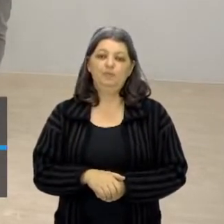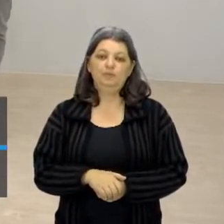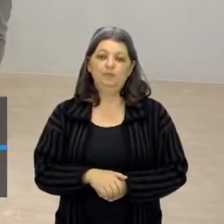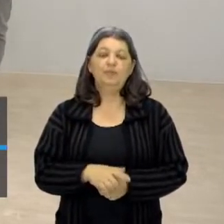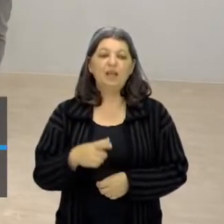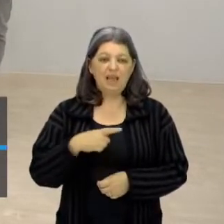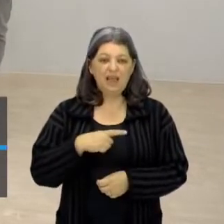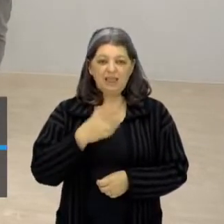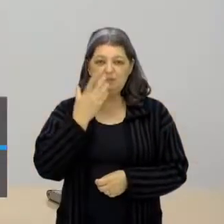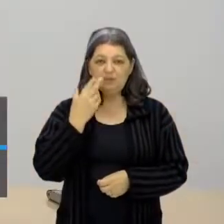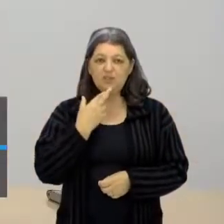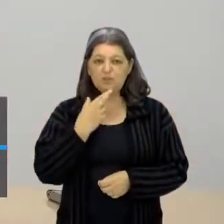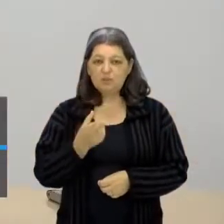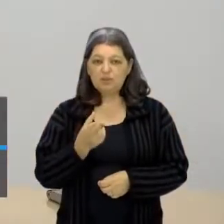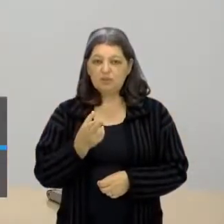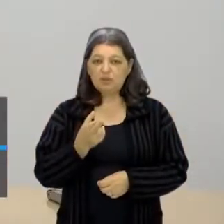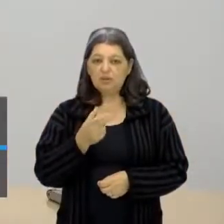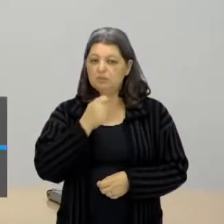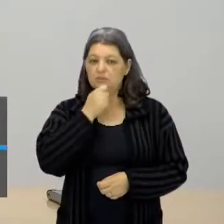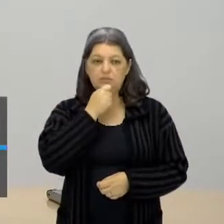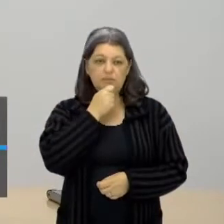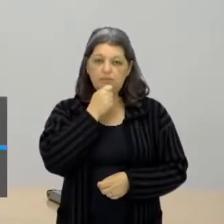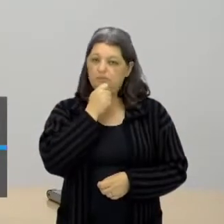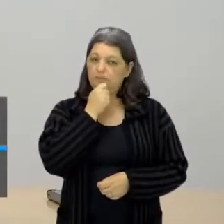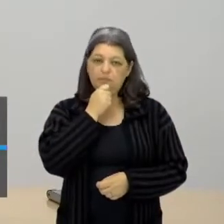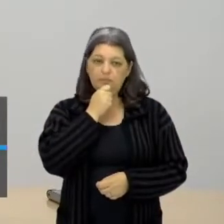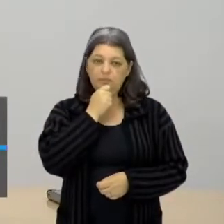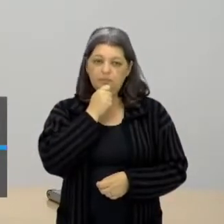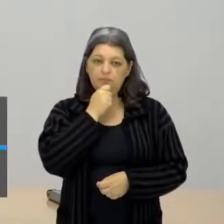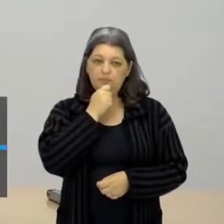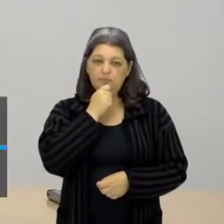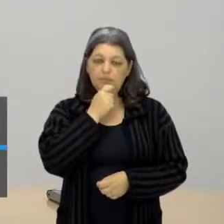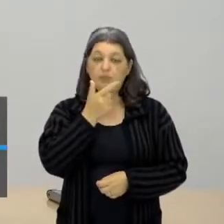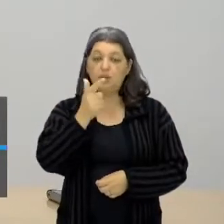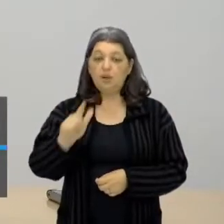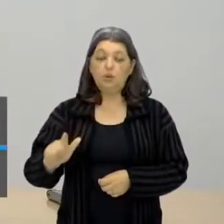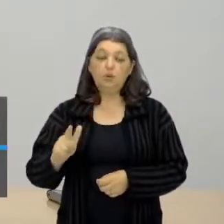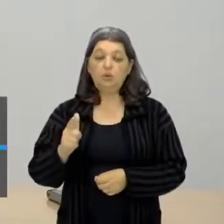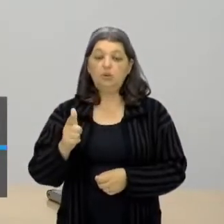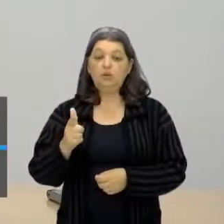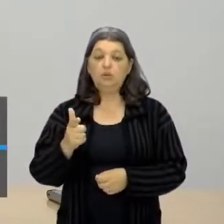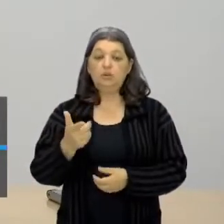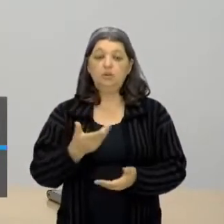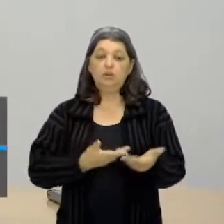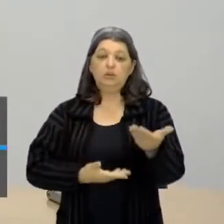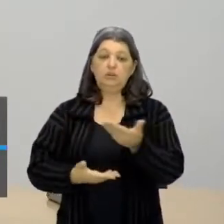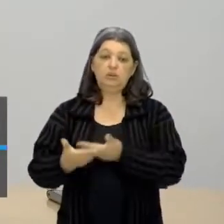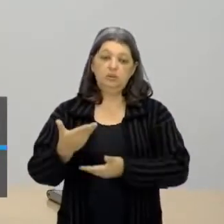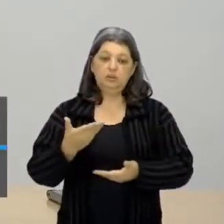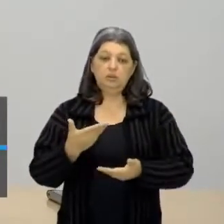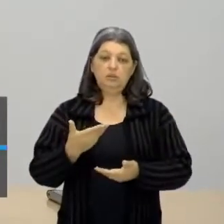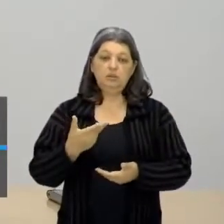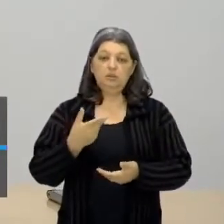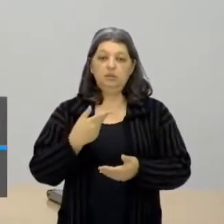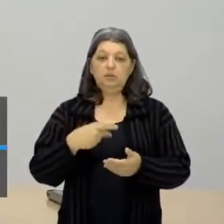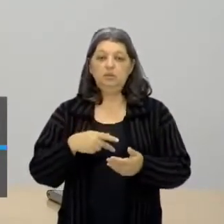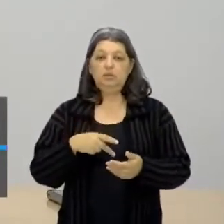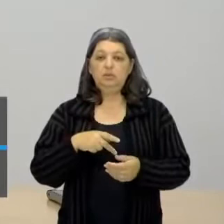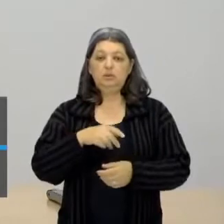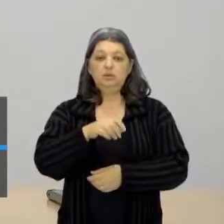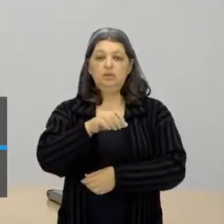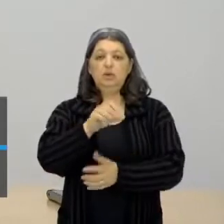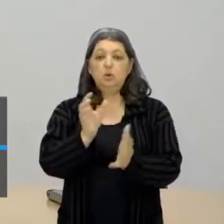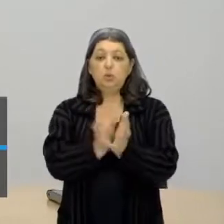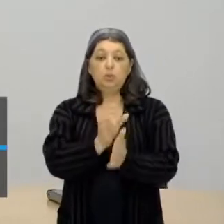Tem alguém respondendo, Joel? Por enquanto, só ainda da outra interação, o pessoal de Limeira, lá do Lázaro Duarte, falou que estava no ABC, falou que